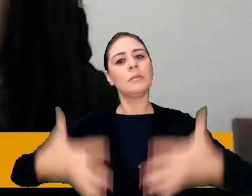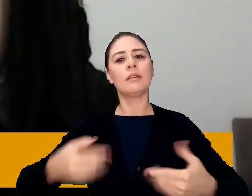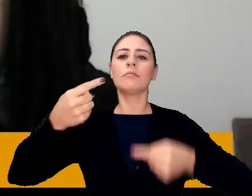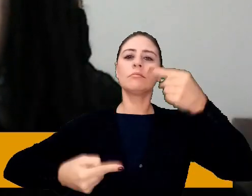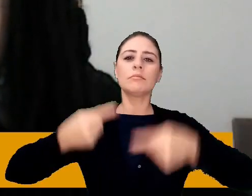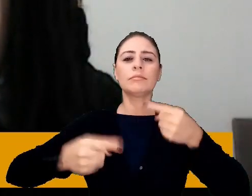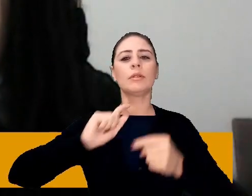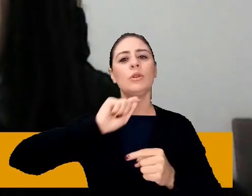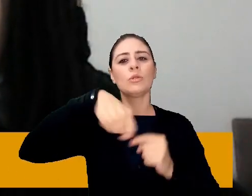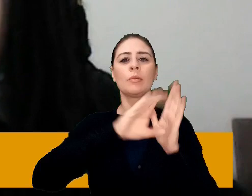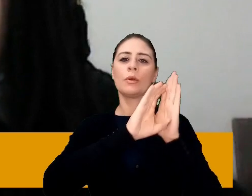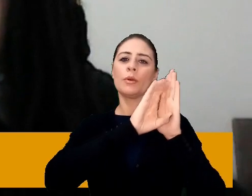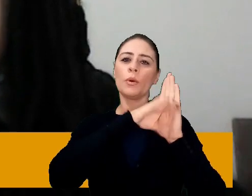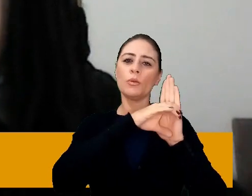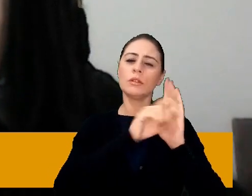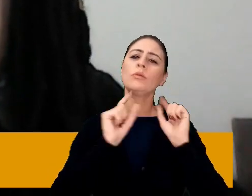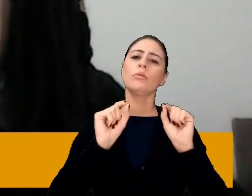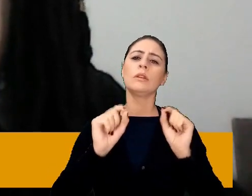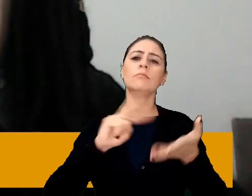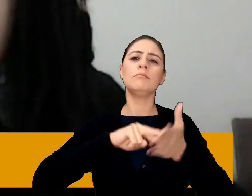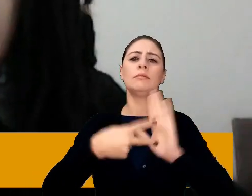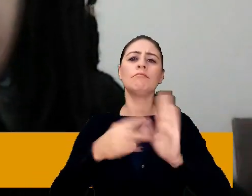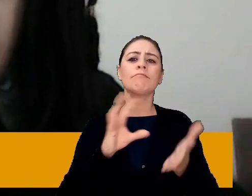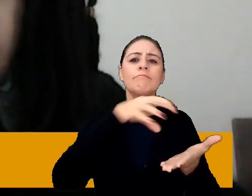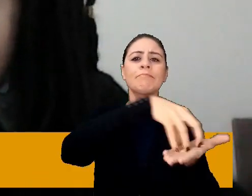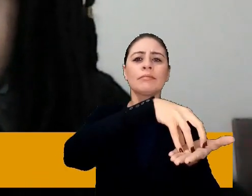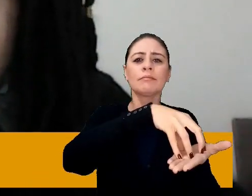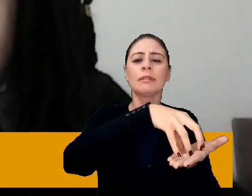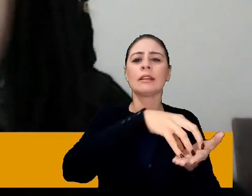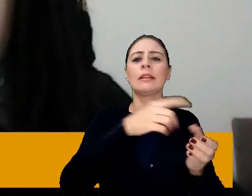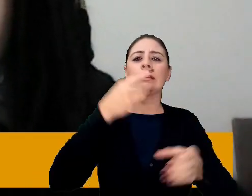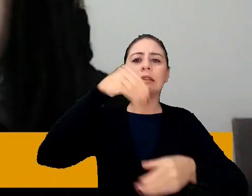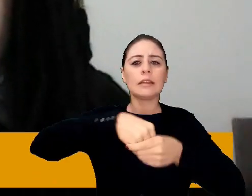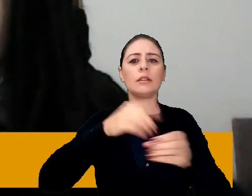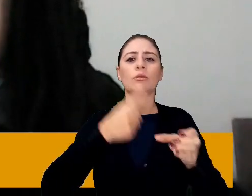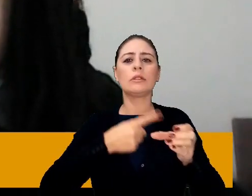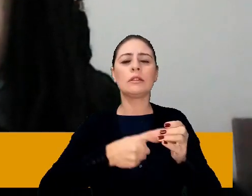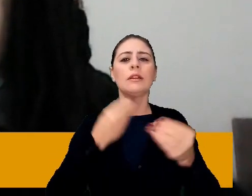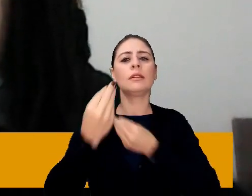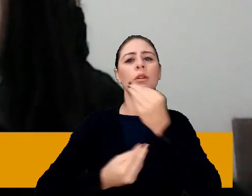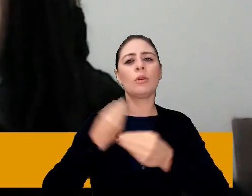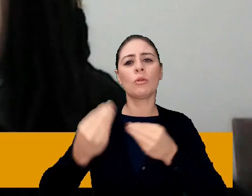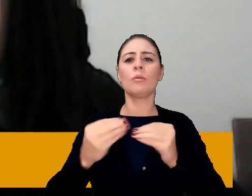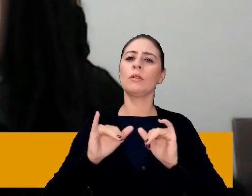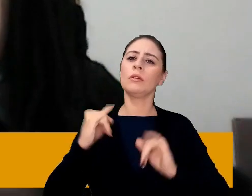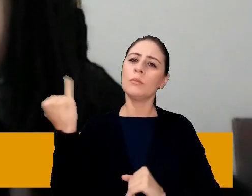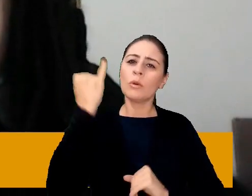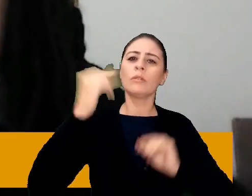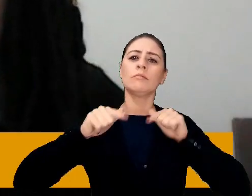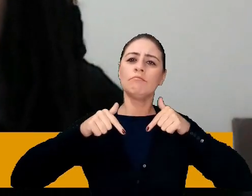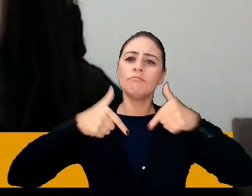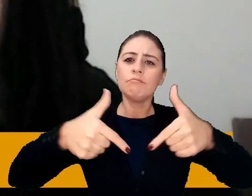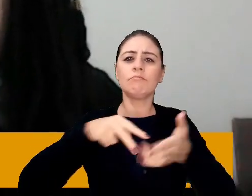né, os debates acerca dessa conceituação do que é uma aldeia urbana, dessa importância dessa resistência